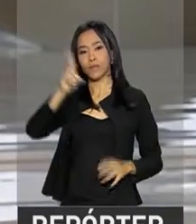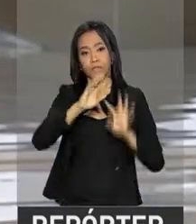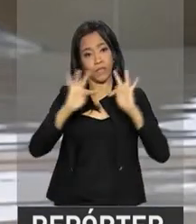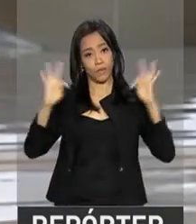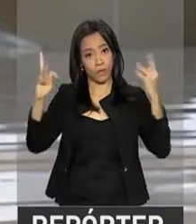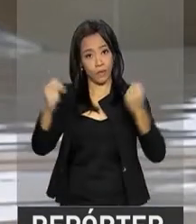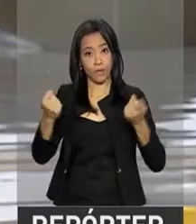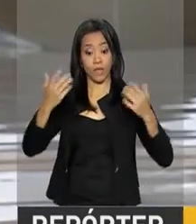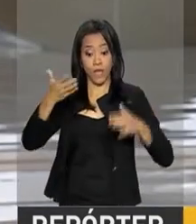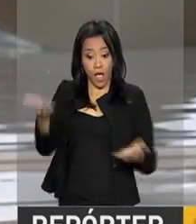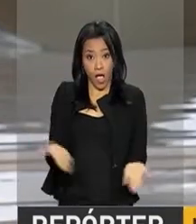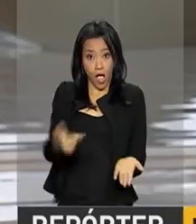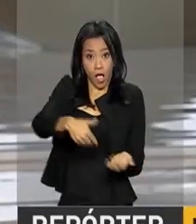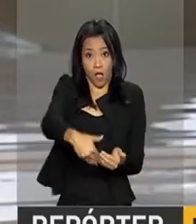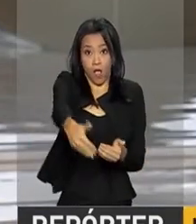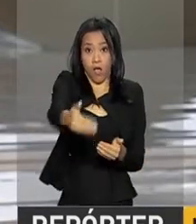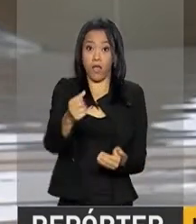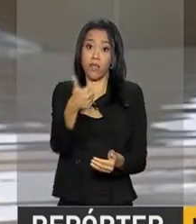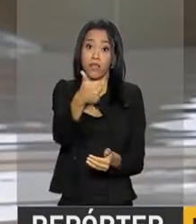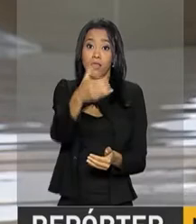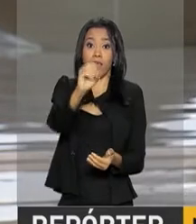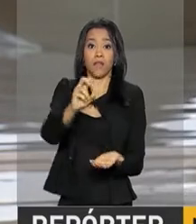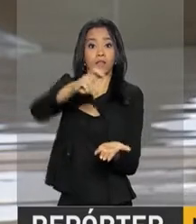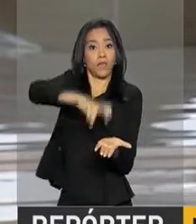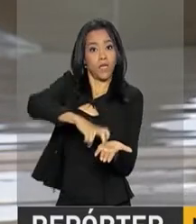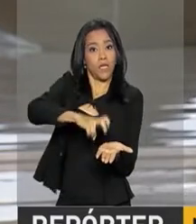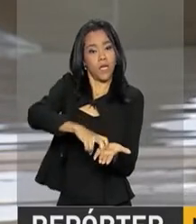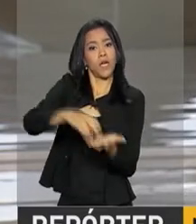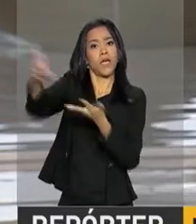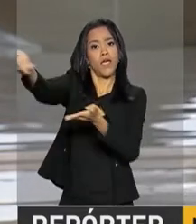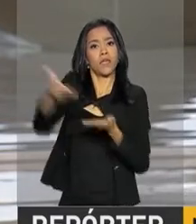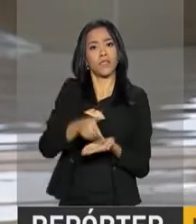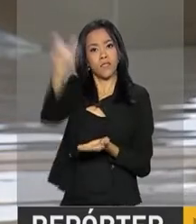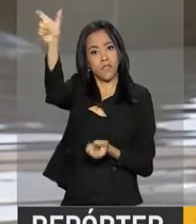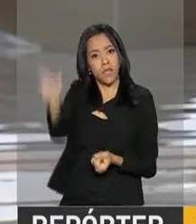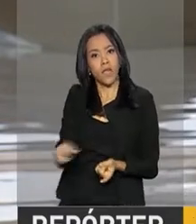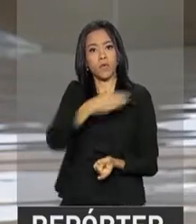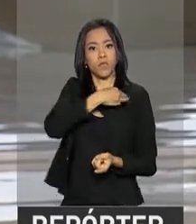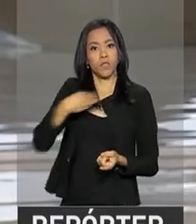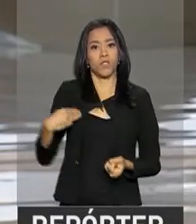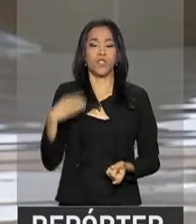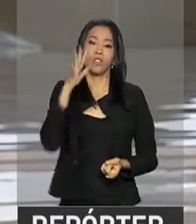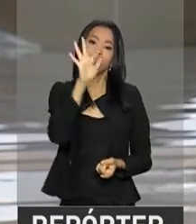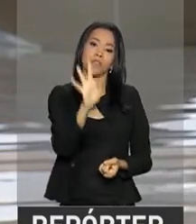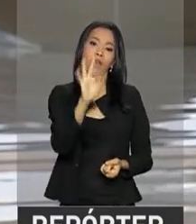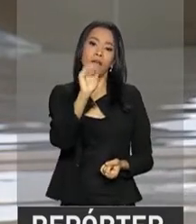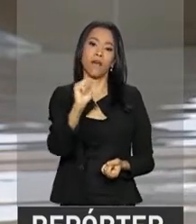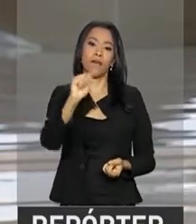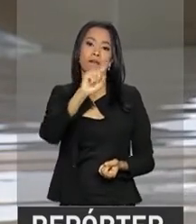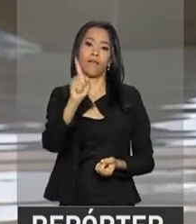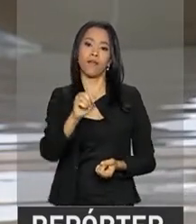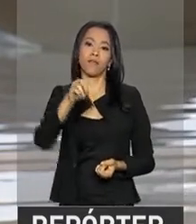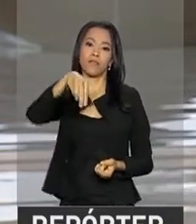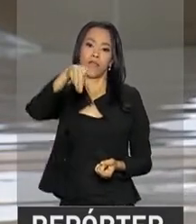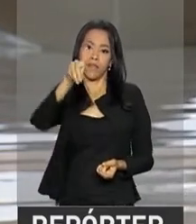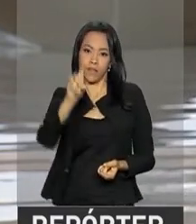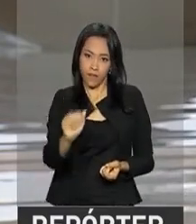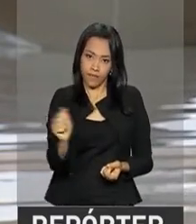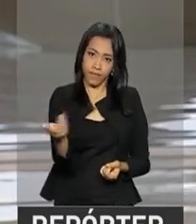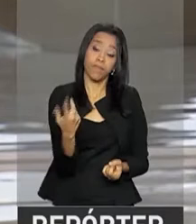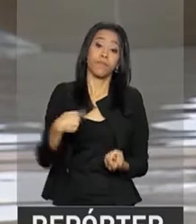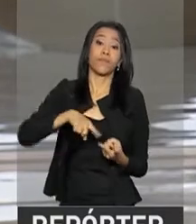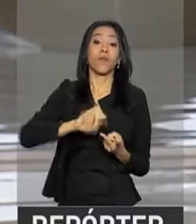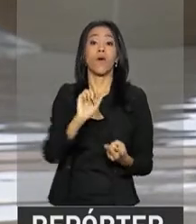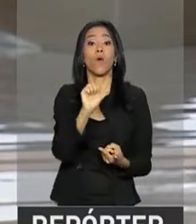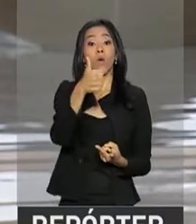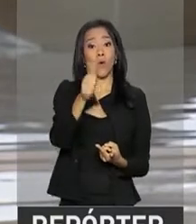Thaís, agora às 10 horas da manhã o presidente recebe o ministro da Fazenda, Henrique Meirelles, aqui no Palácio do Planalto. Às 11